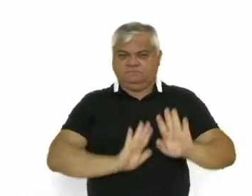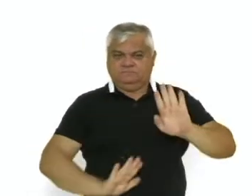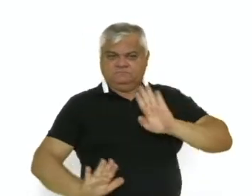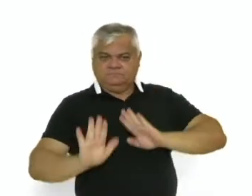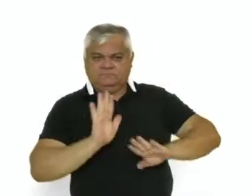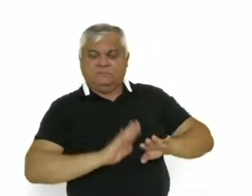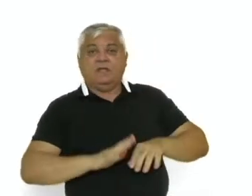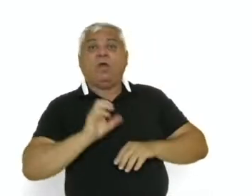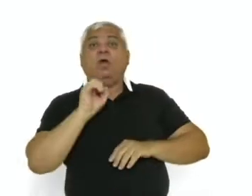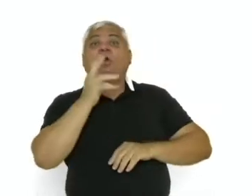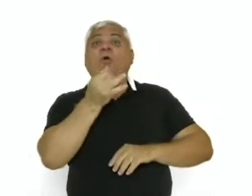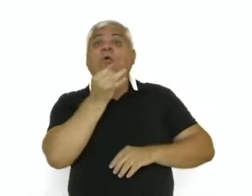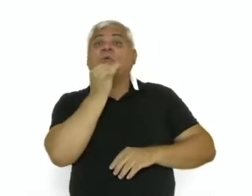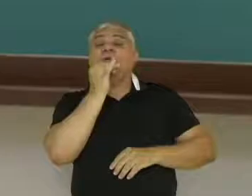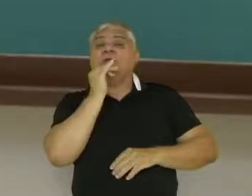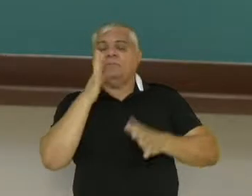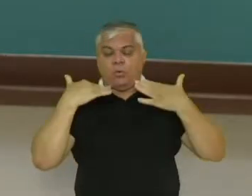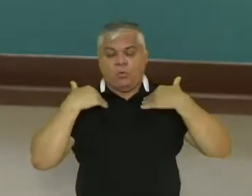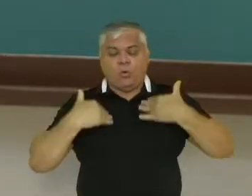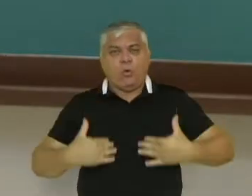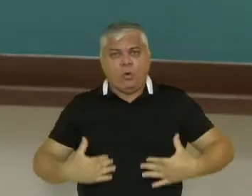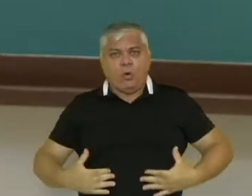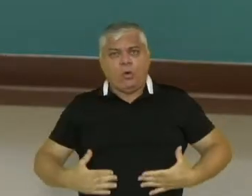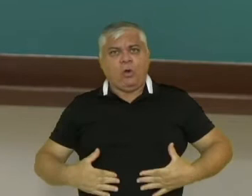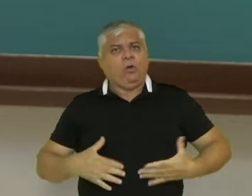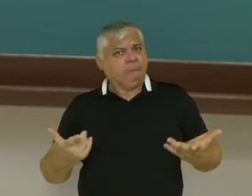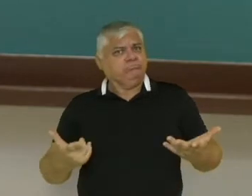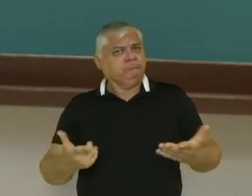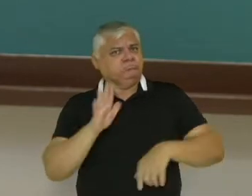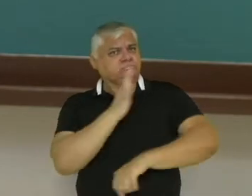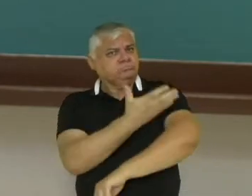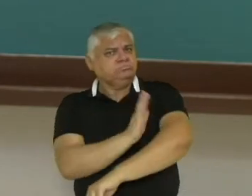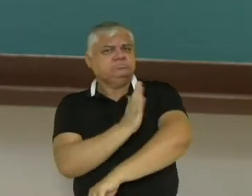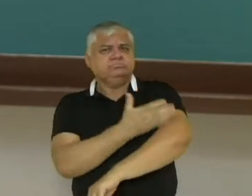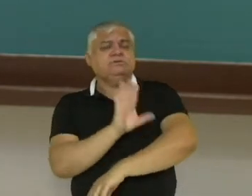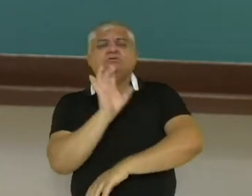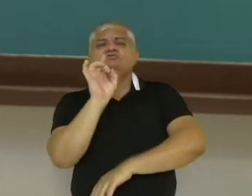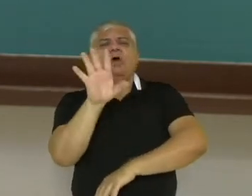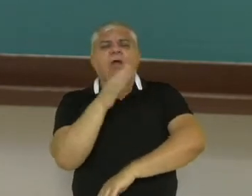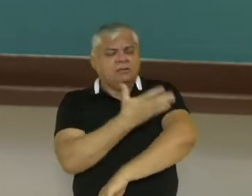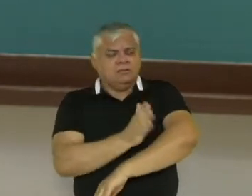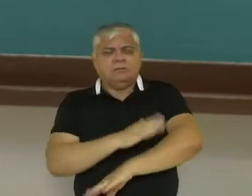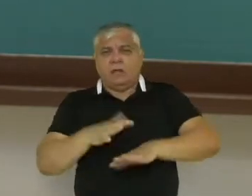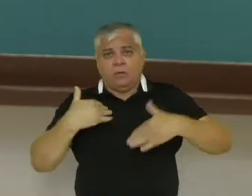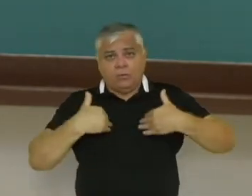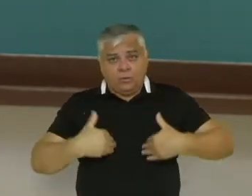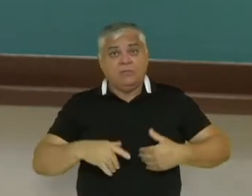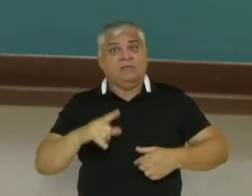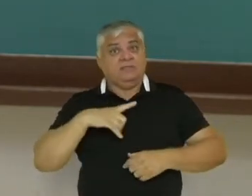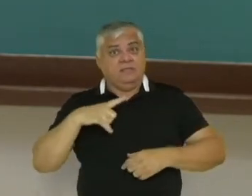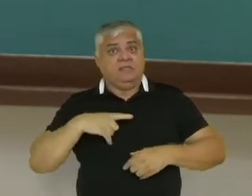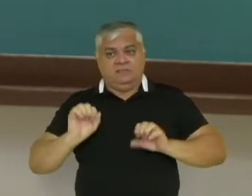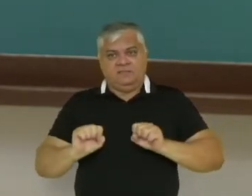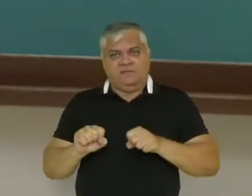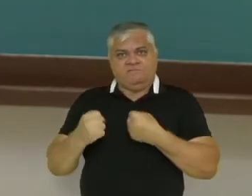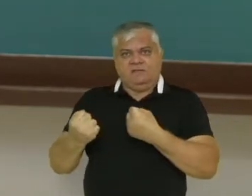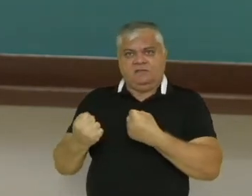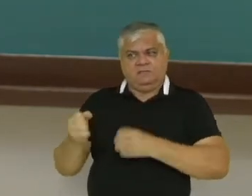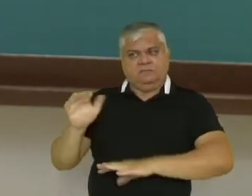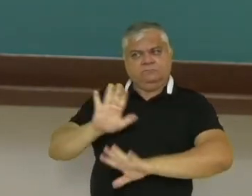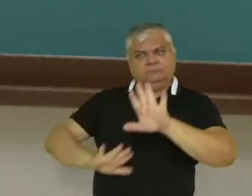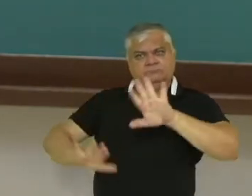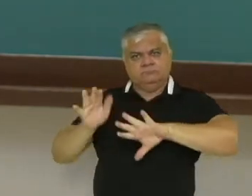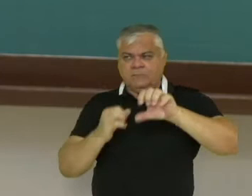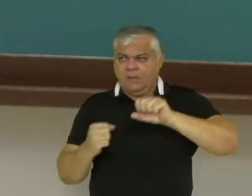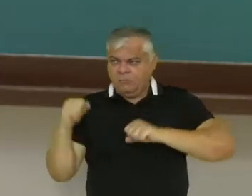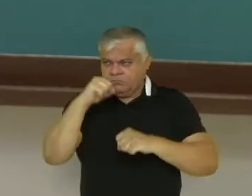para condicionar-se fisicamente. Então tem gente que luta para autodefesa, né, para saber se defender, não sair